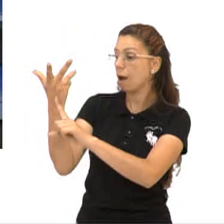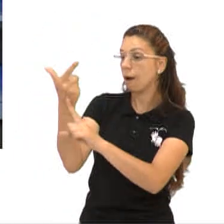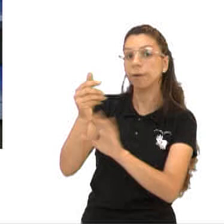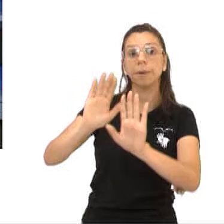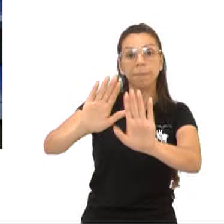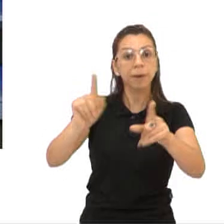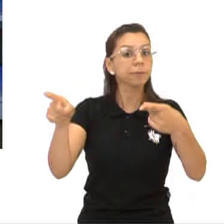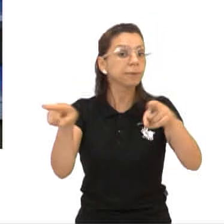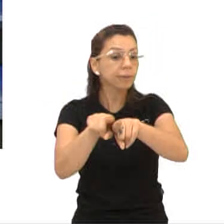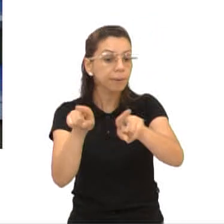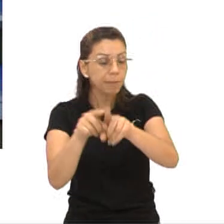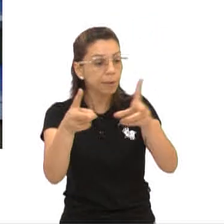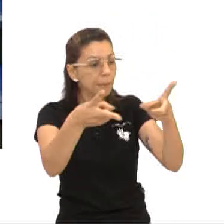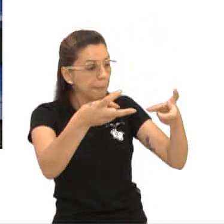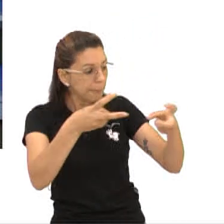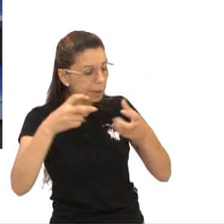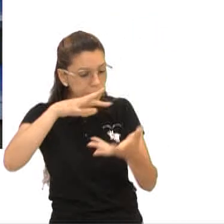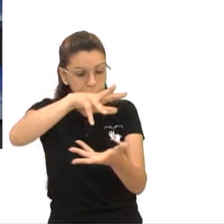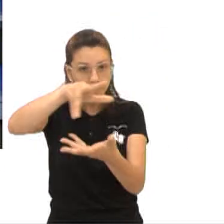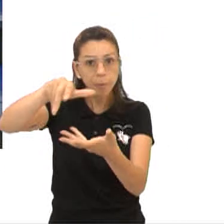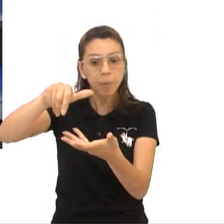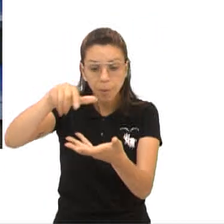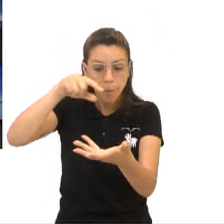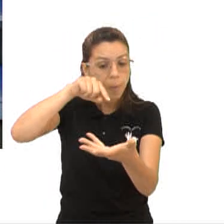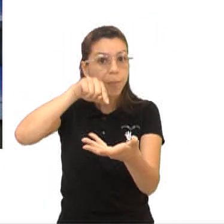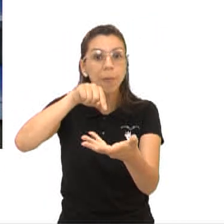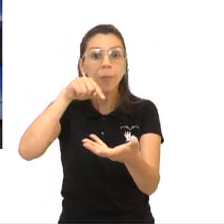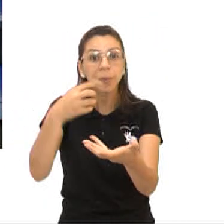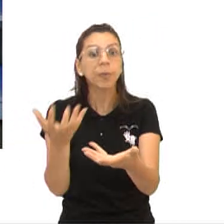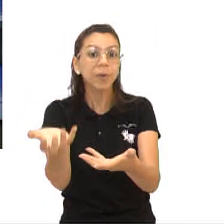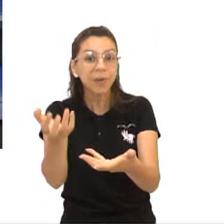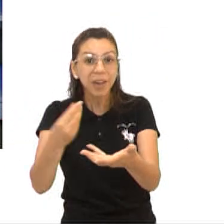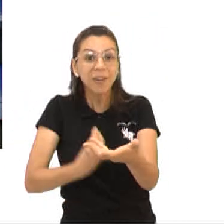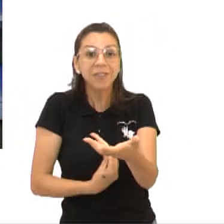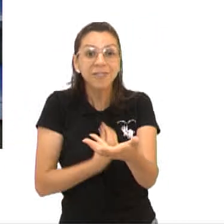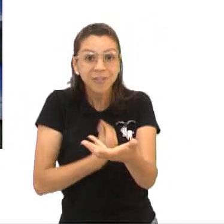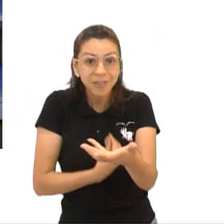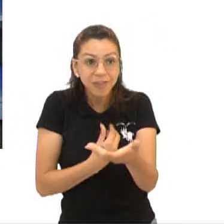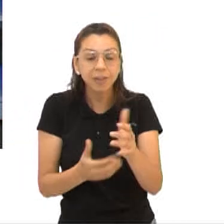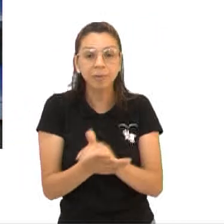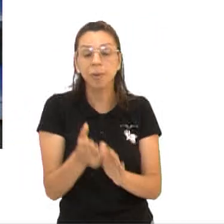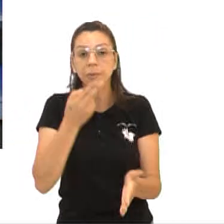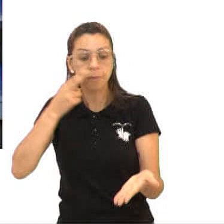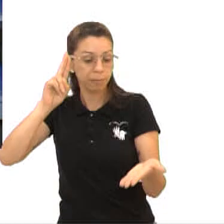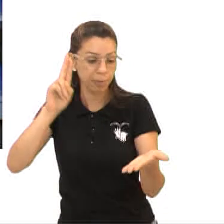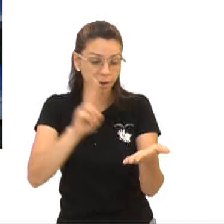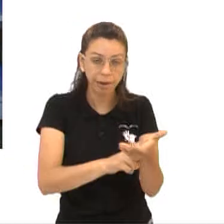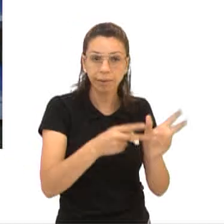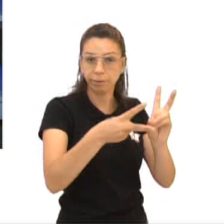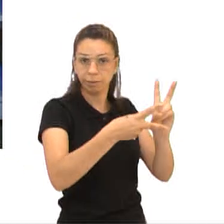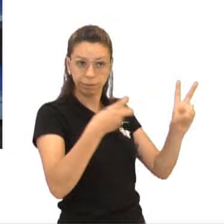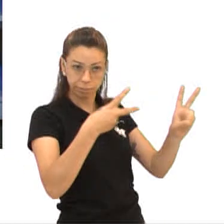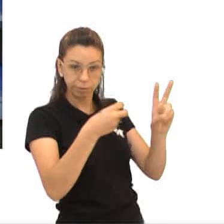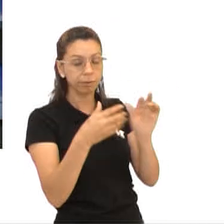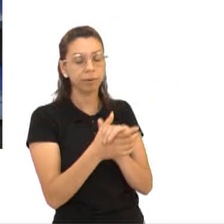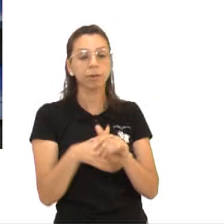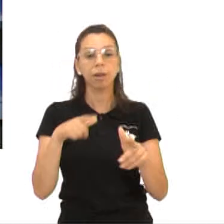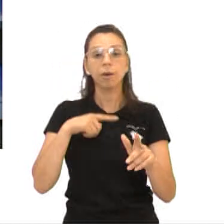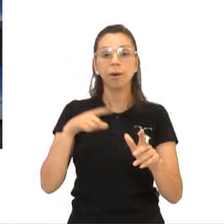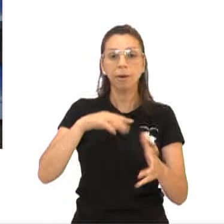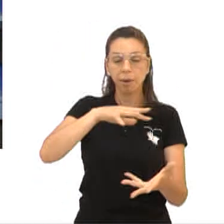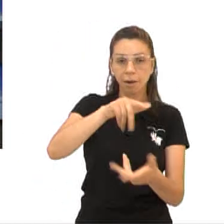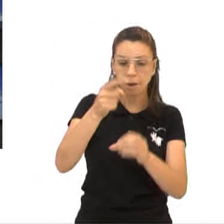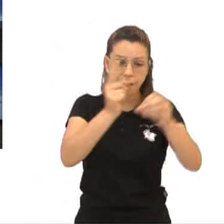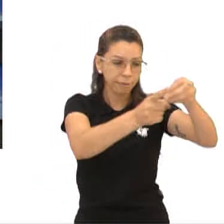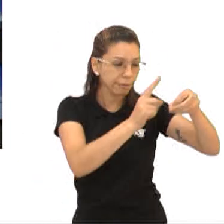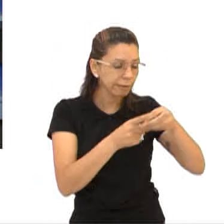o mundo que eu quero viver. Tem uma carta do cacique Seattle, que um cacique fala que para ele a visão das cidades, cheia